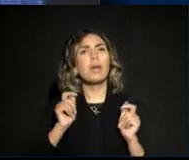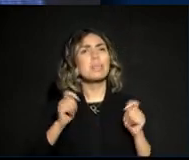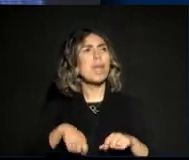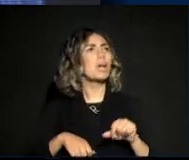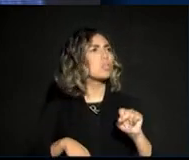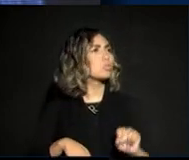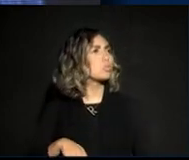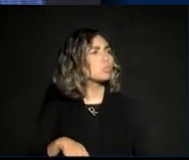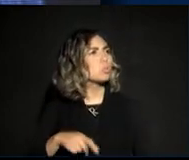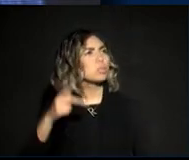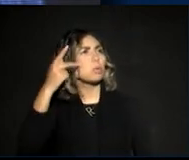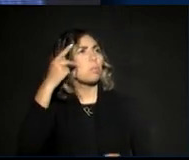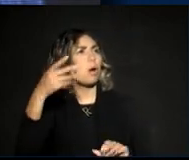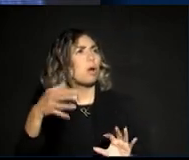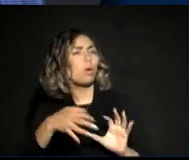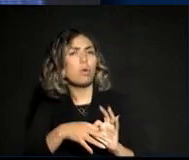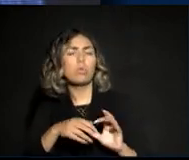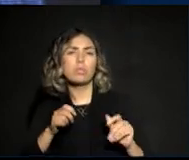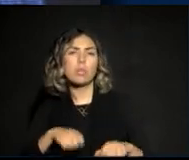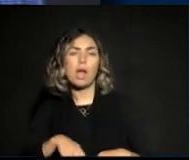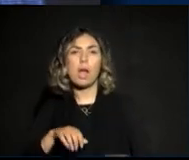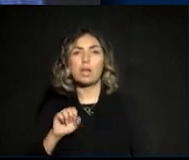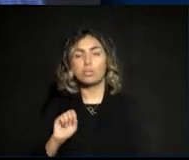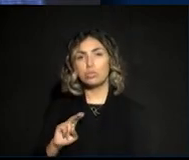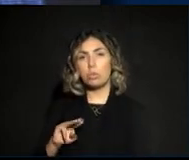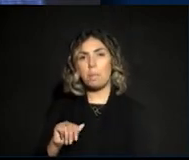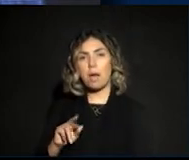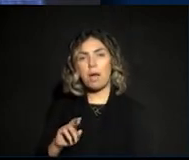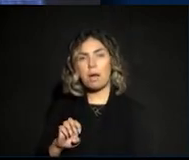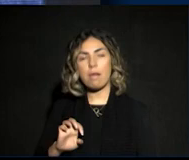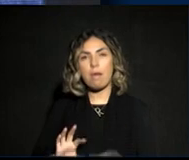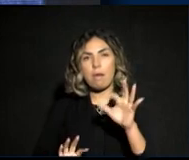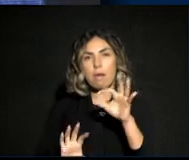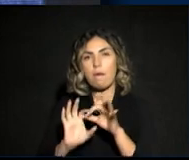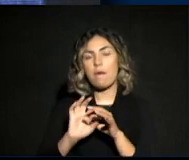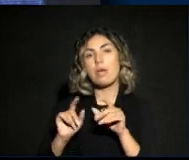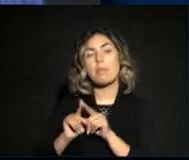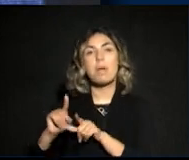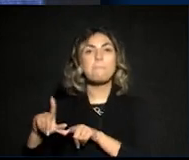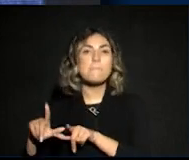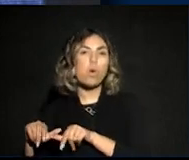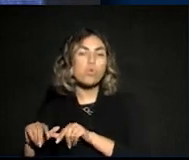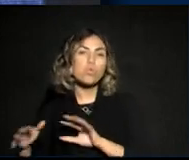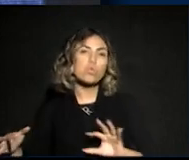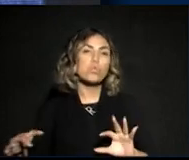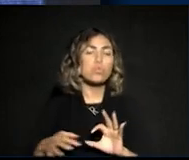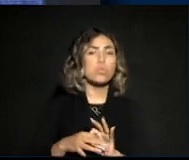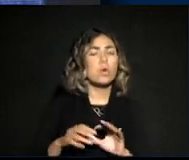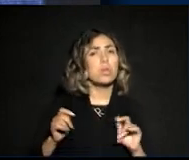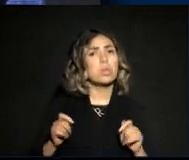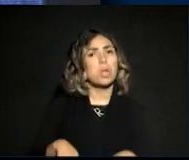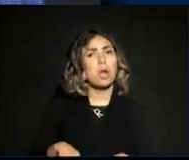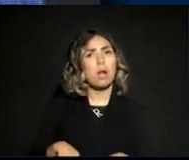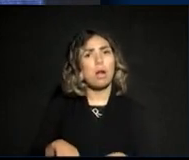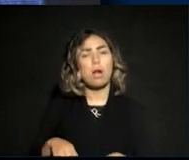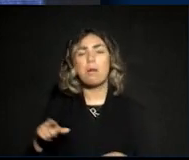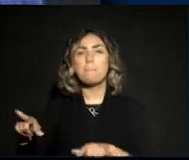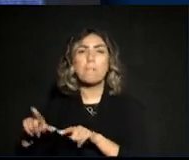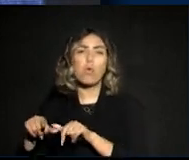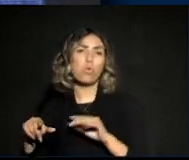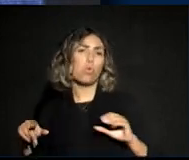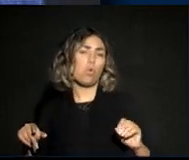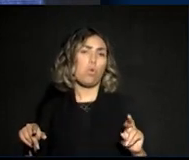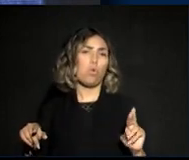mais a sua São Paulo a Sumaré dá para ligar Bauru a Mairinque dá para ligar Bauru a Corumbá